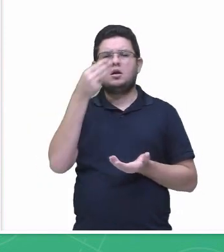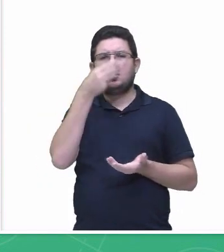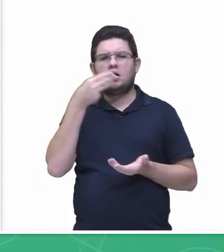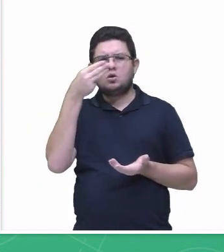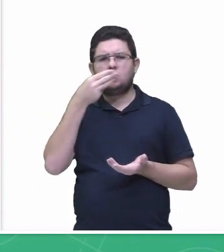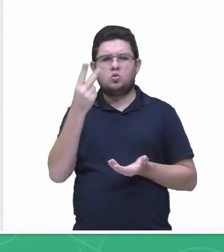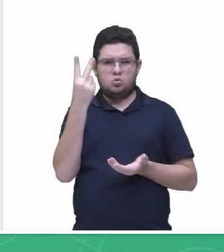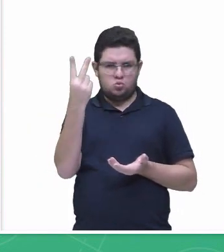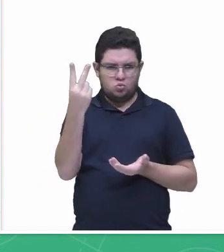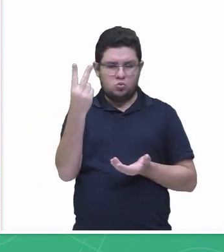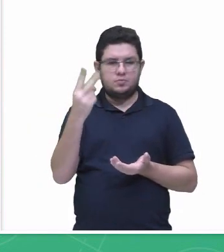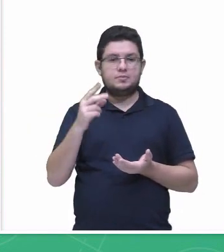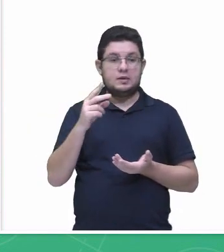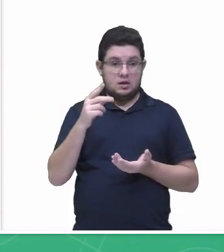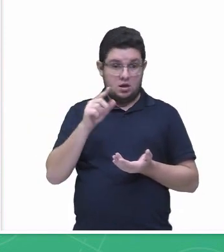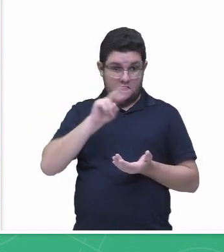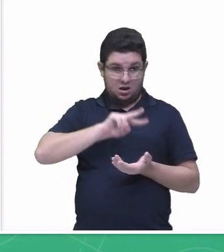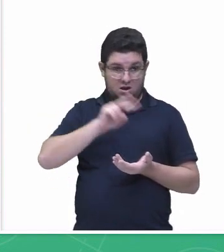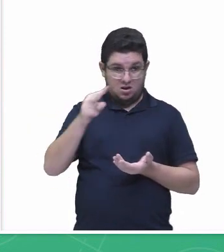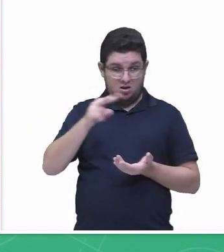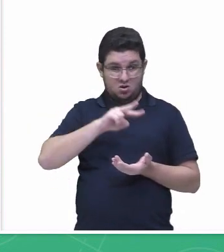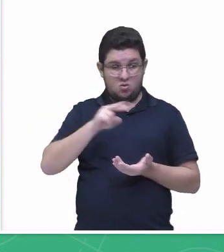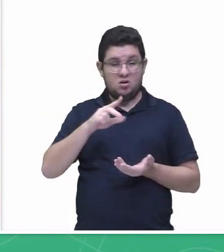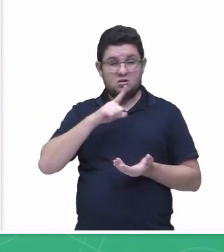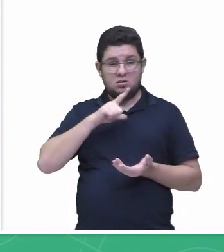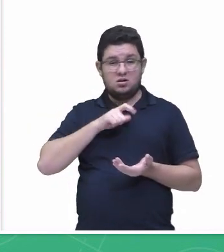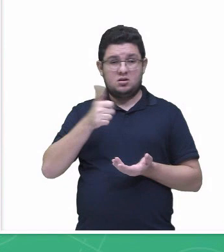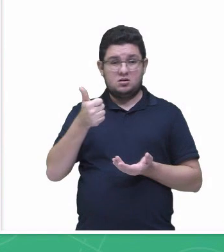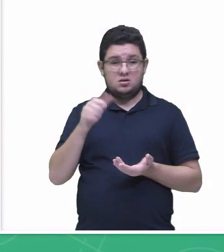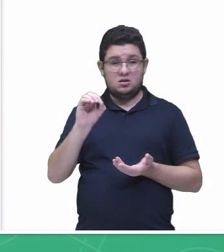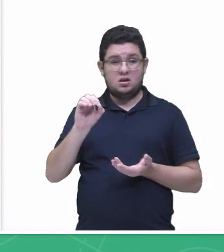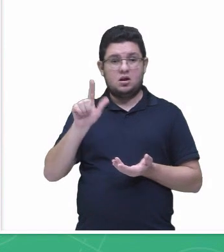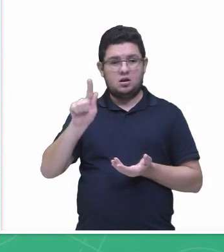cada colher equivale a 10 gramas,